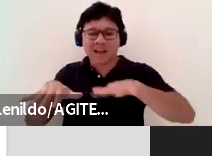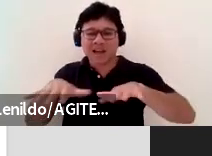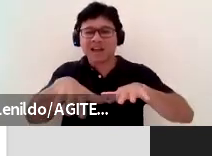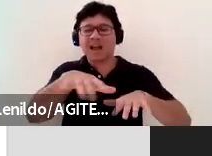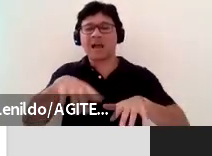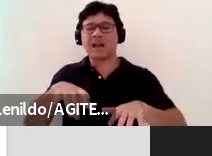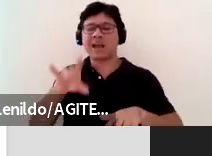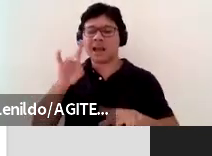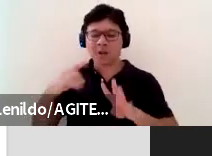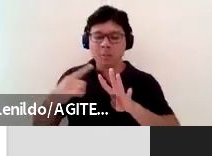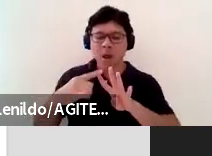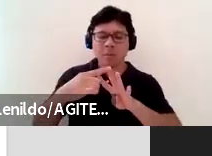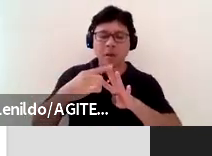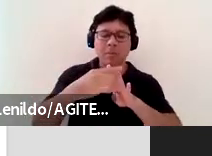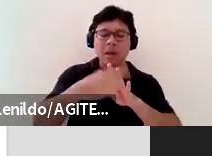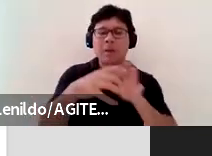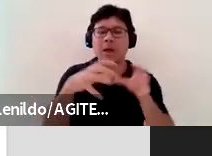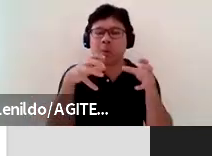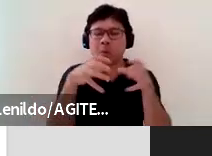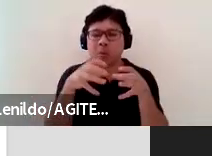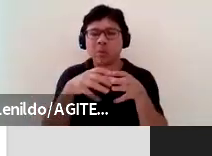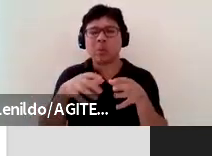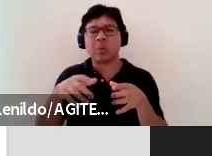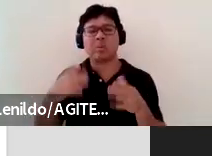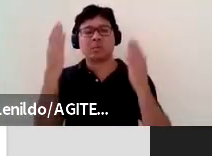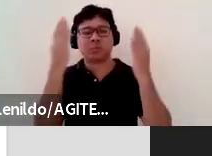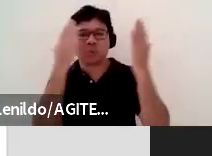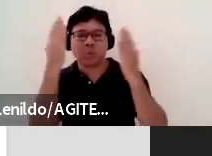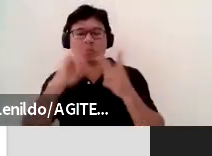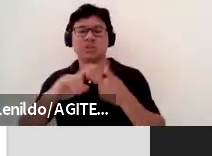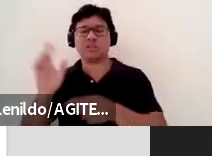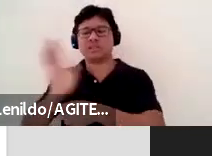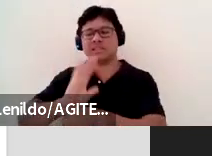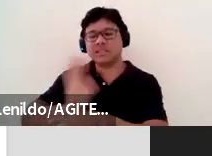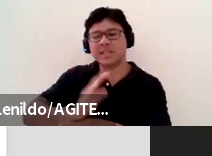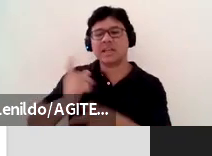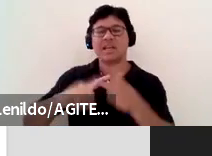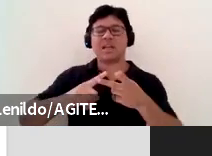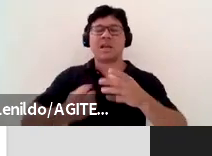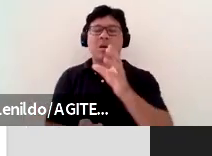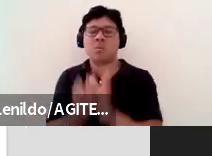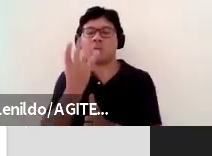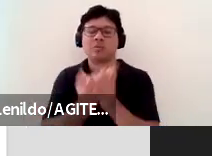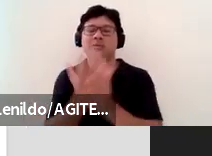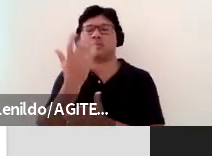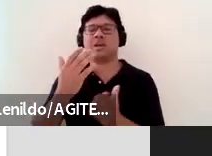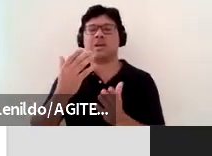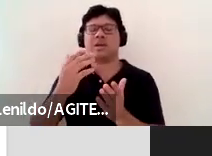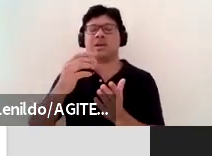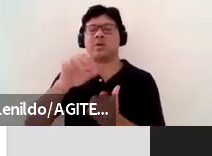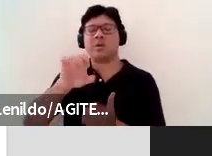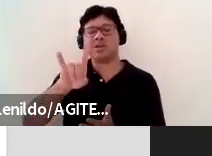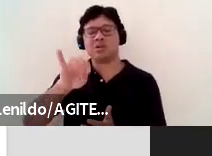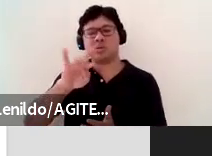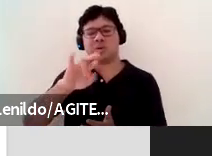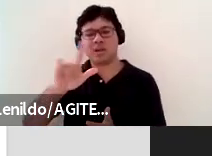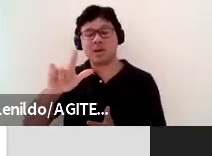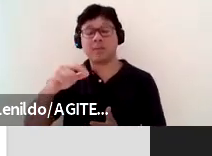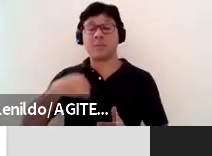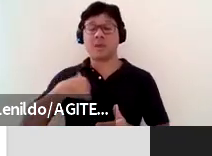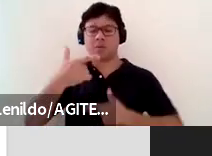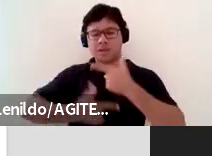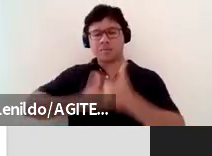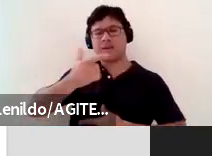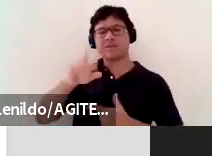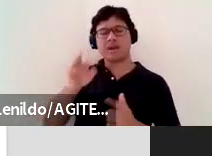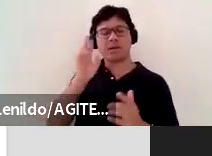da psicologia, a Gabriela do cinema, a Thaís da produção editorial, eu já trabalhava como revisora